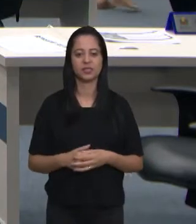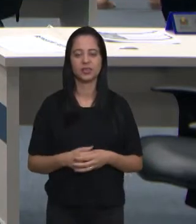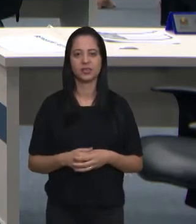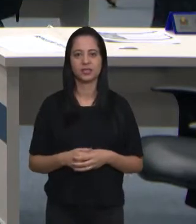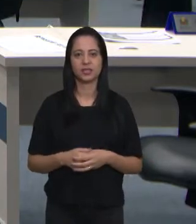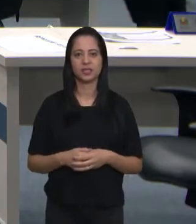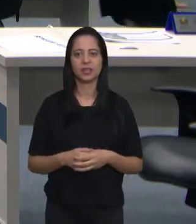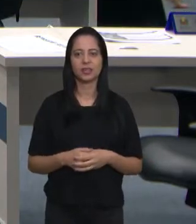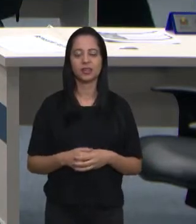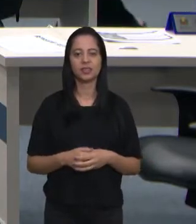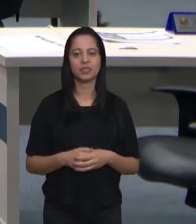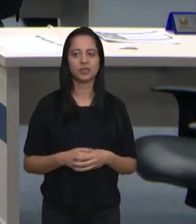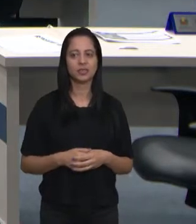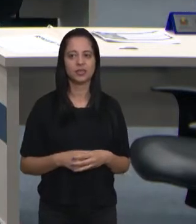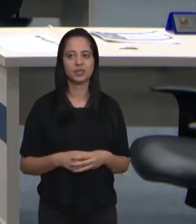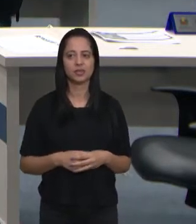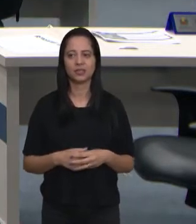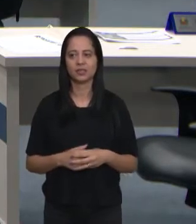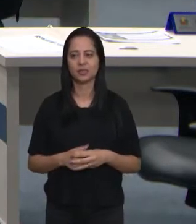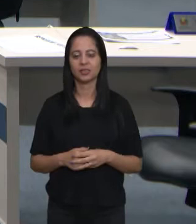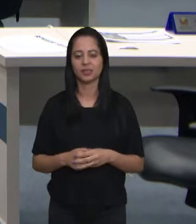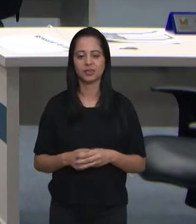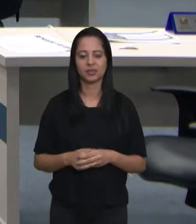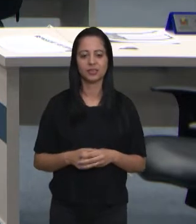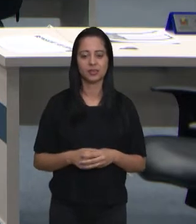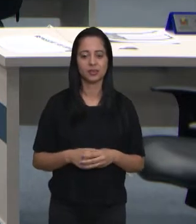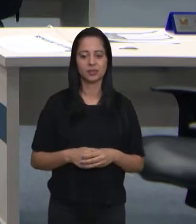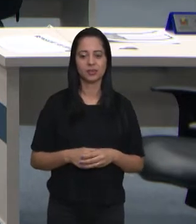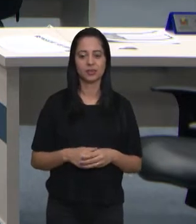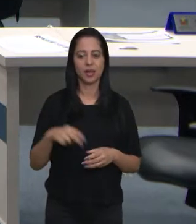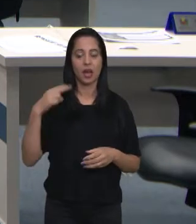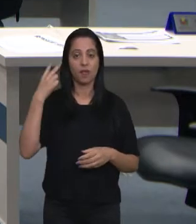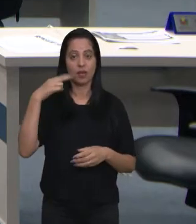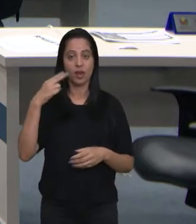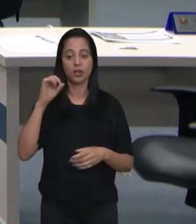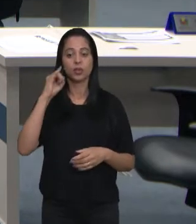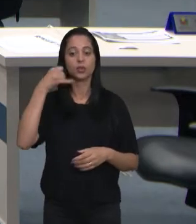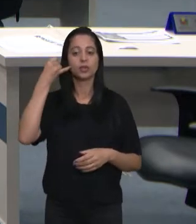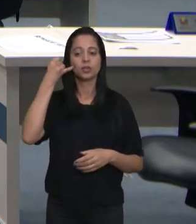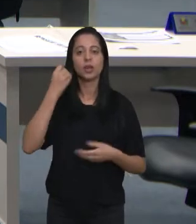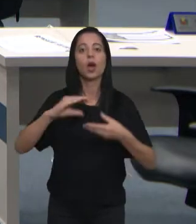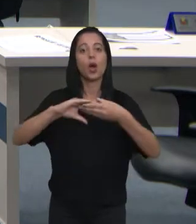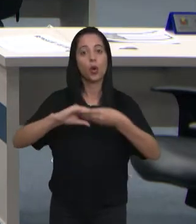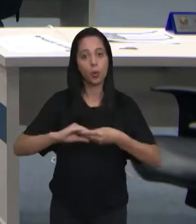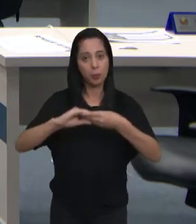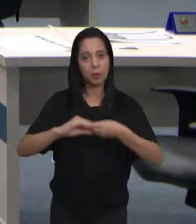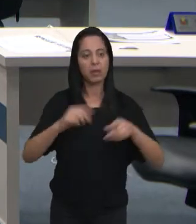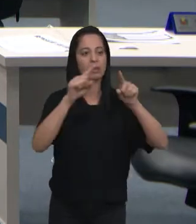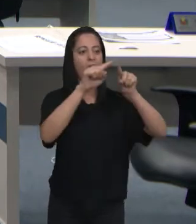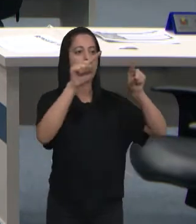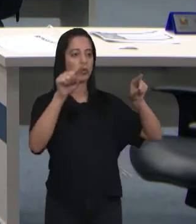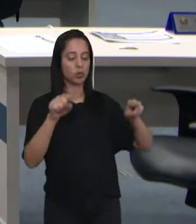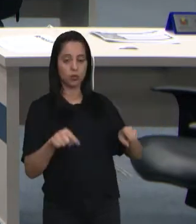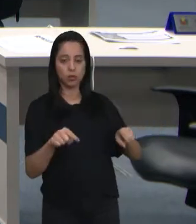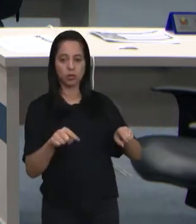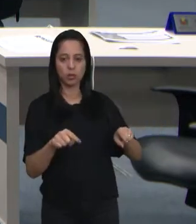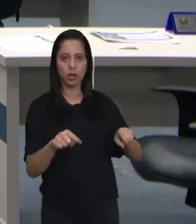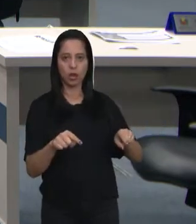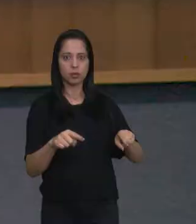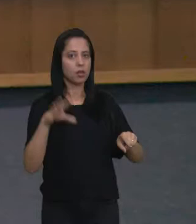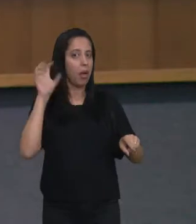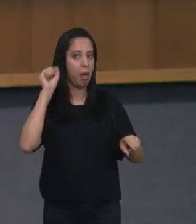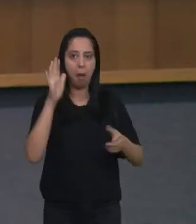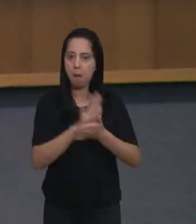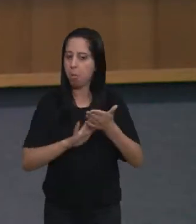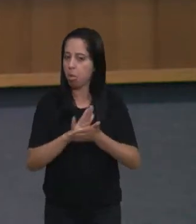Leleco. Com a palavra, a vereadora Juliana Fraga. Quero cumprimentar os servidores. Eles não estão